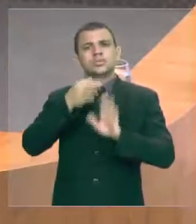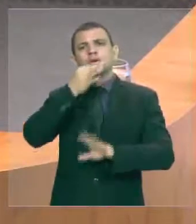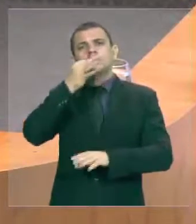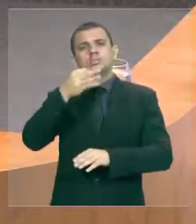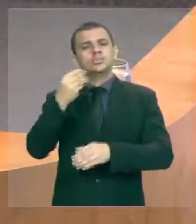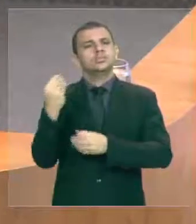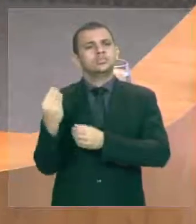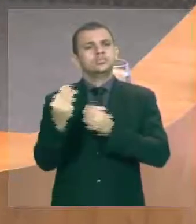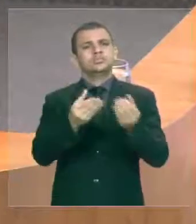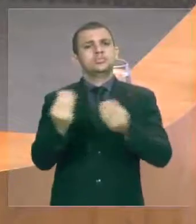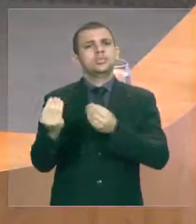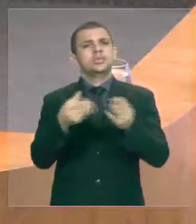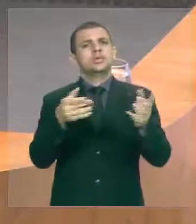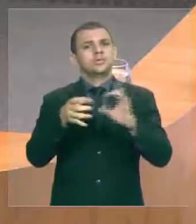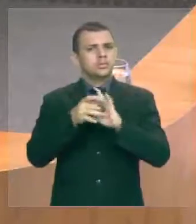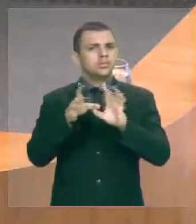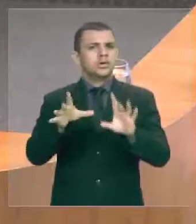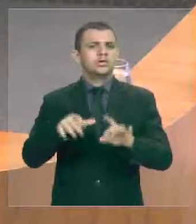Apesar